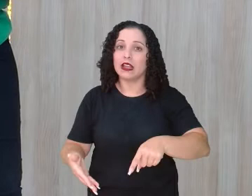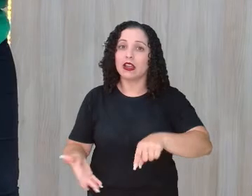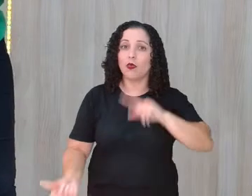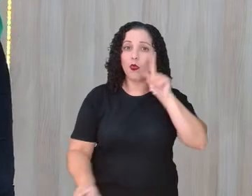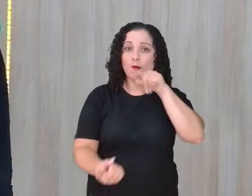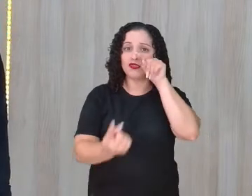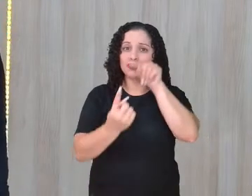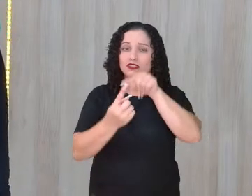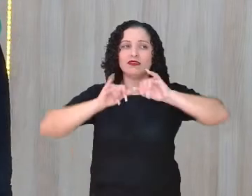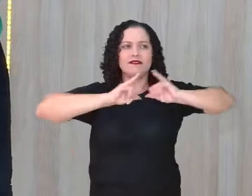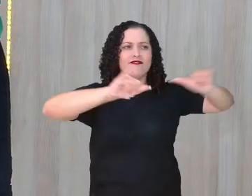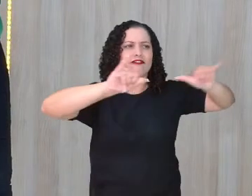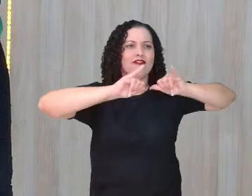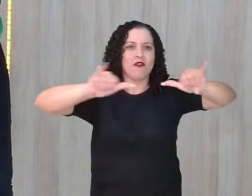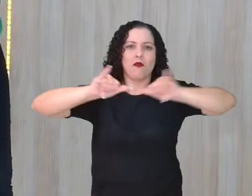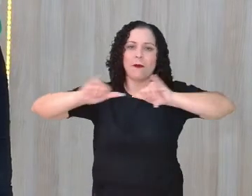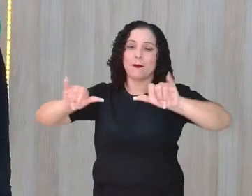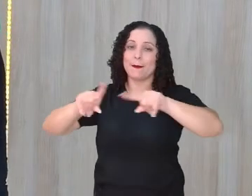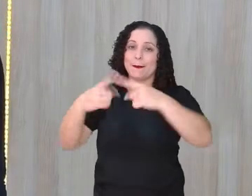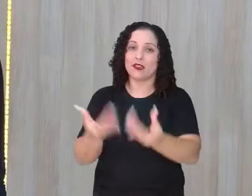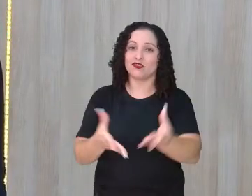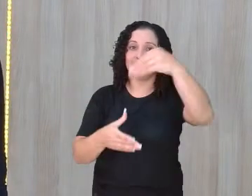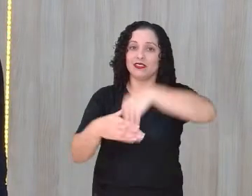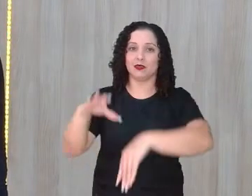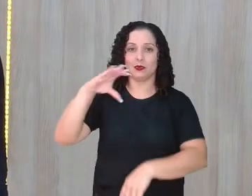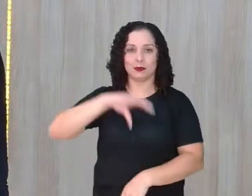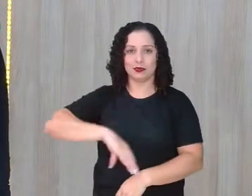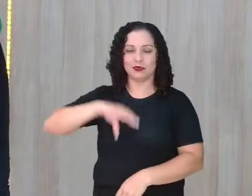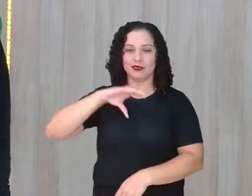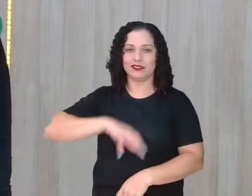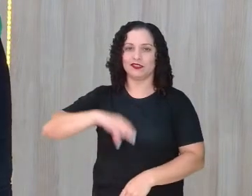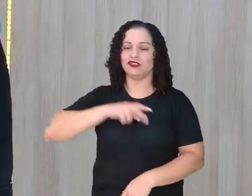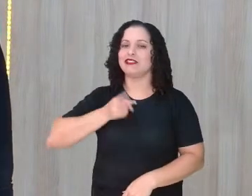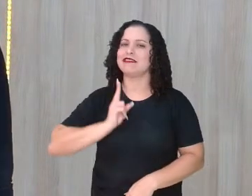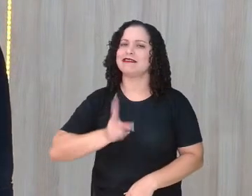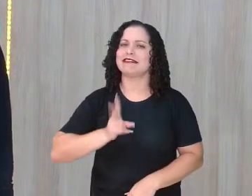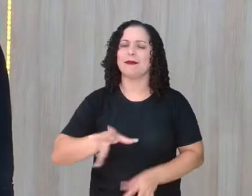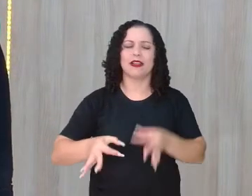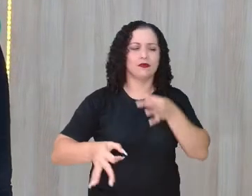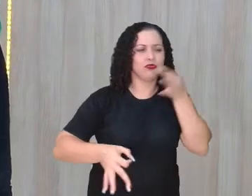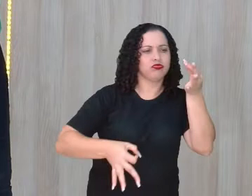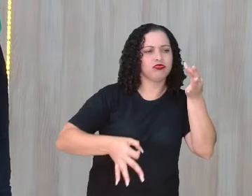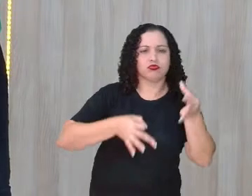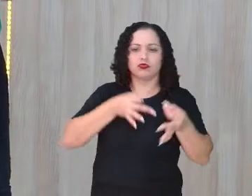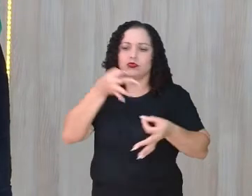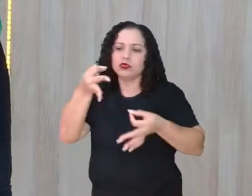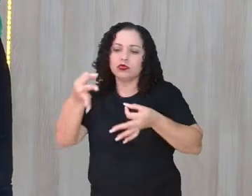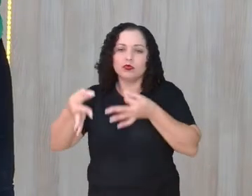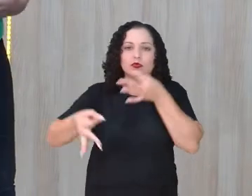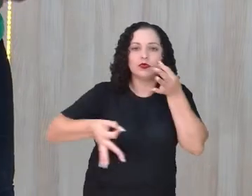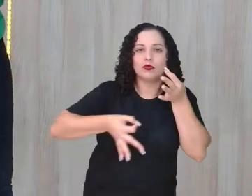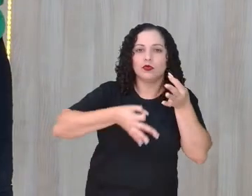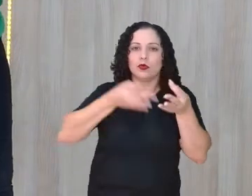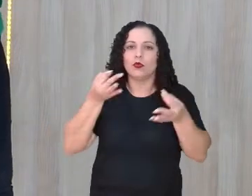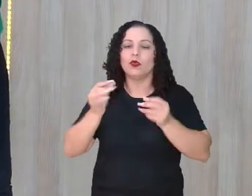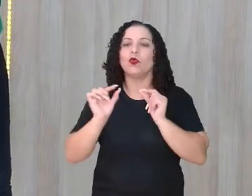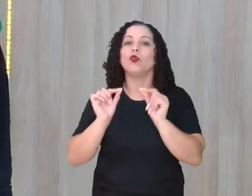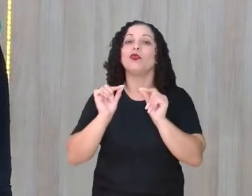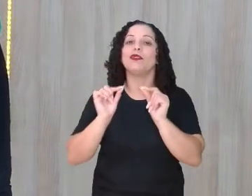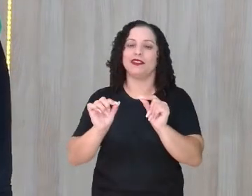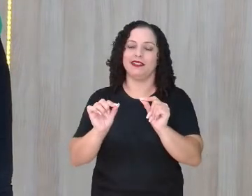informar. Mas na nossa língua portuguesa, o tempo todo a gente argumenta. A gente argumenta o tempo